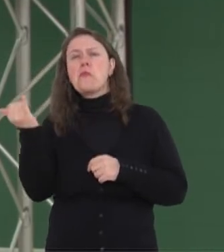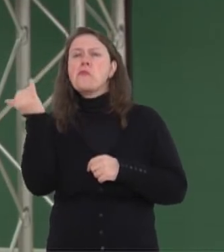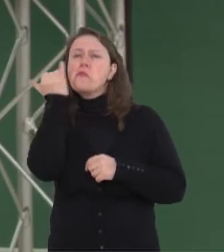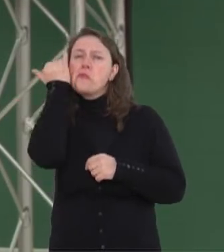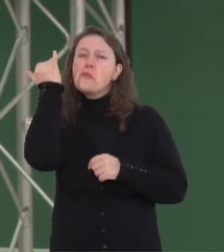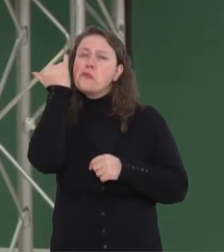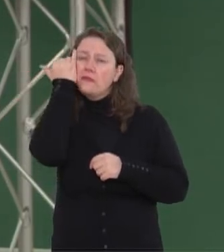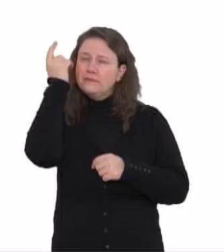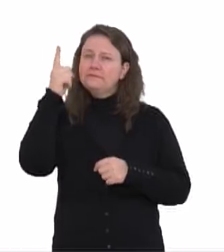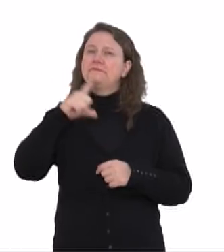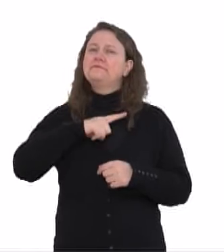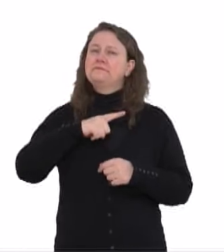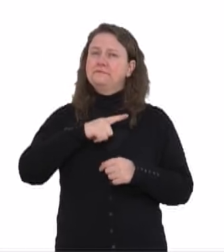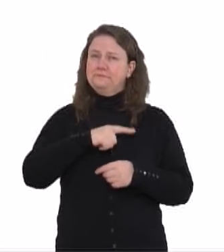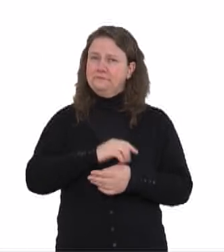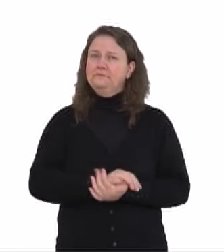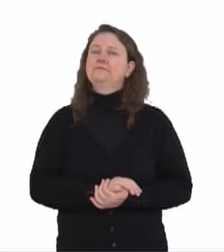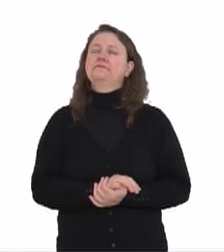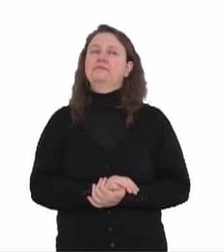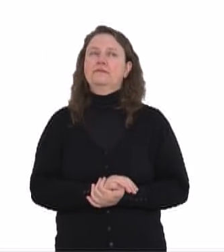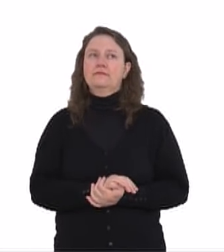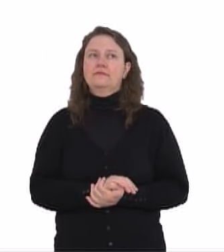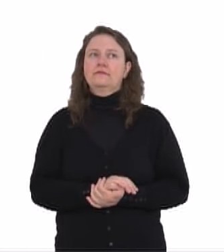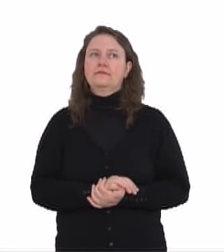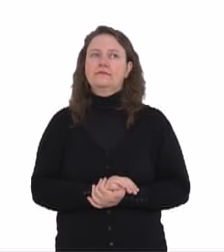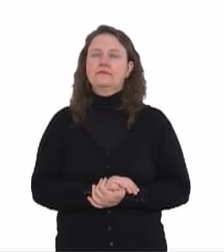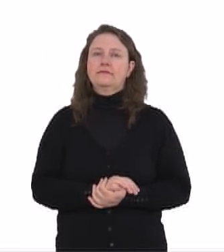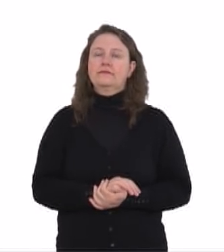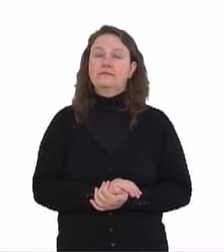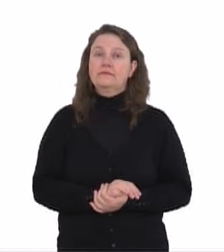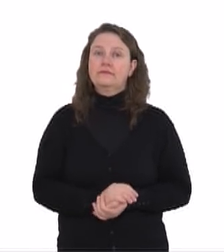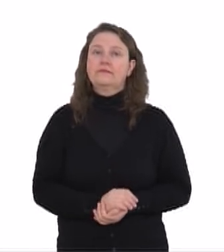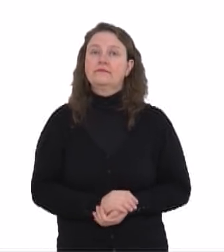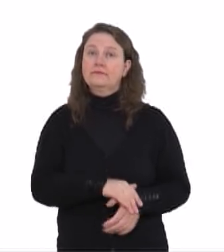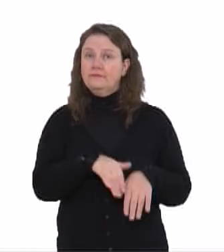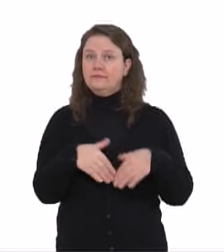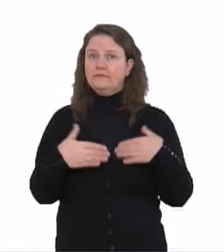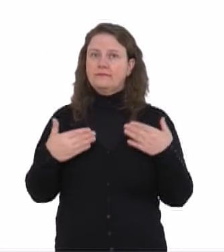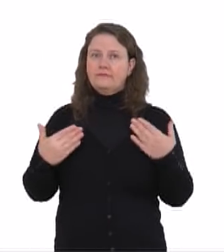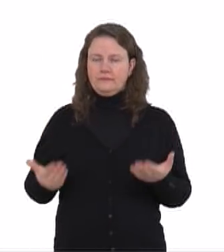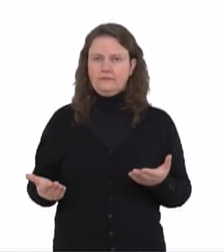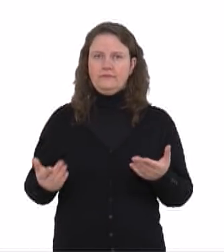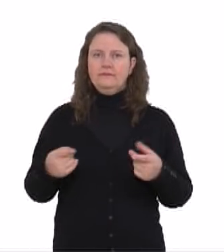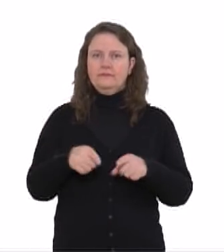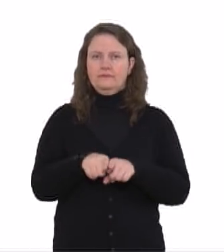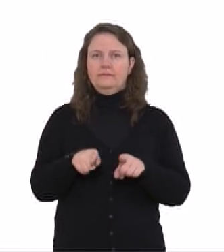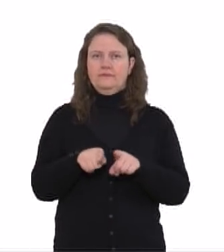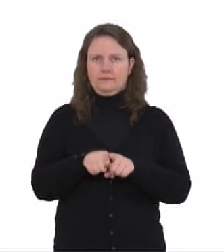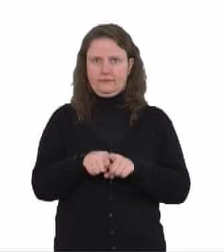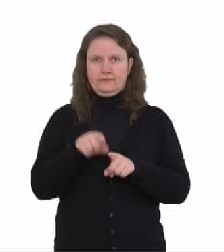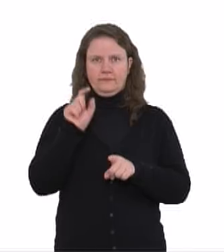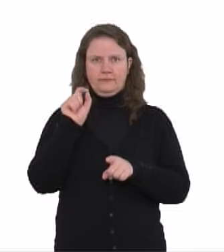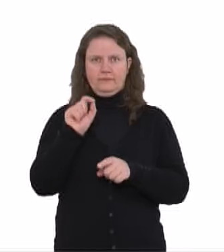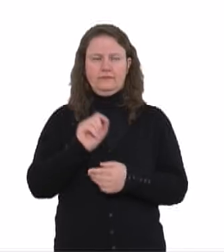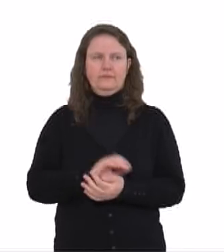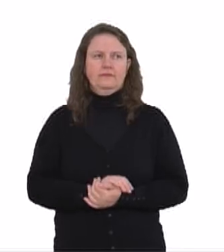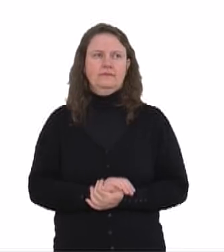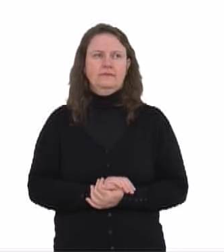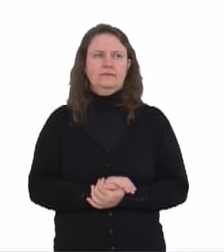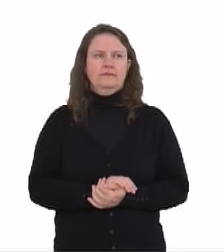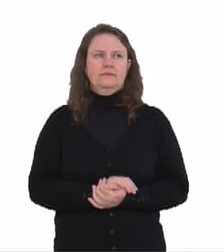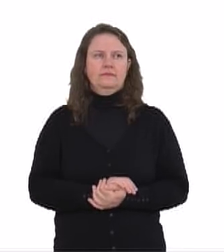não é? But he hates Mondays and doing